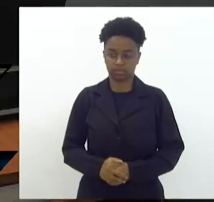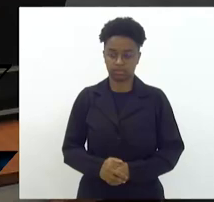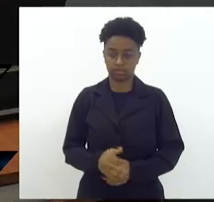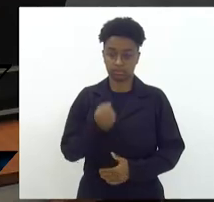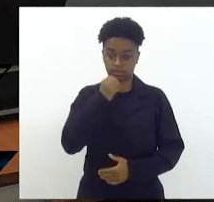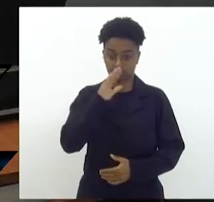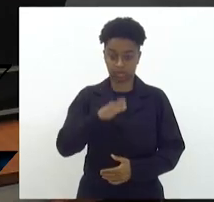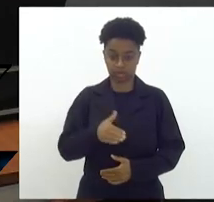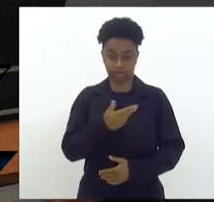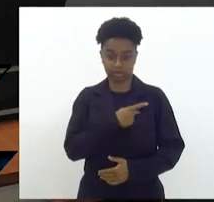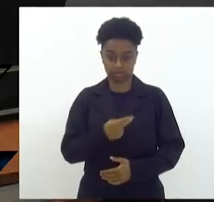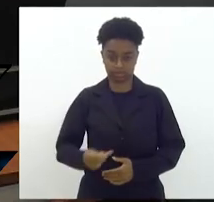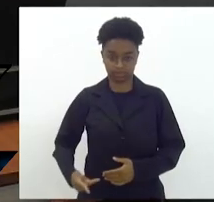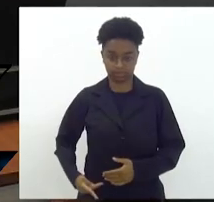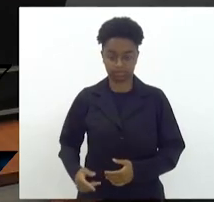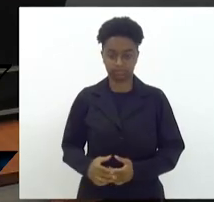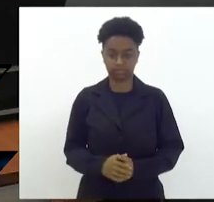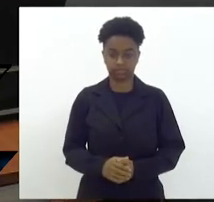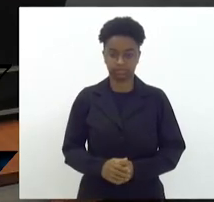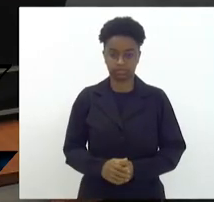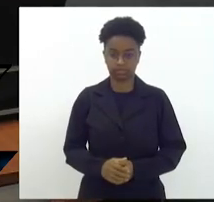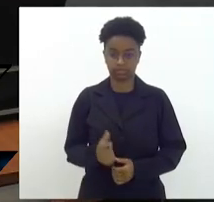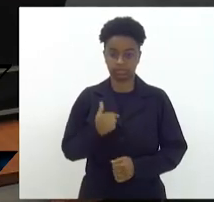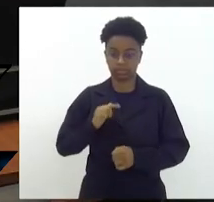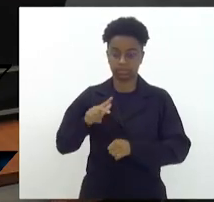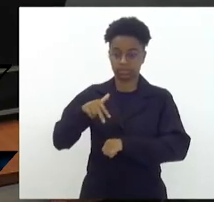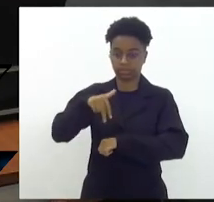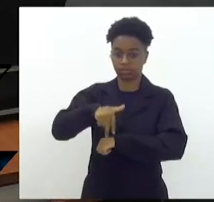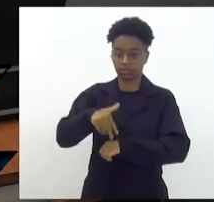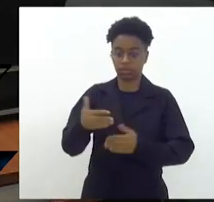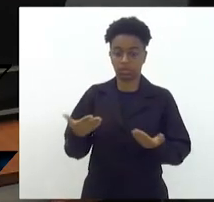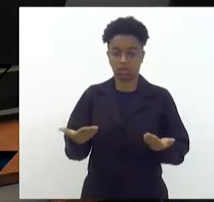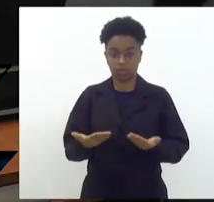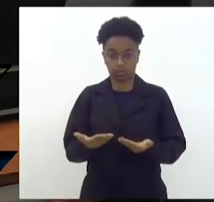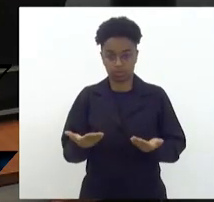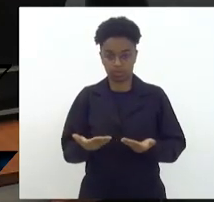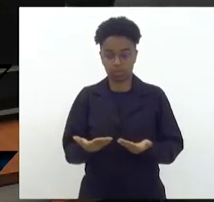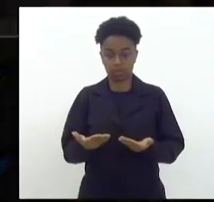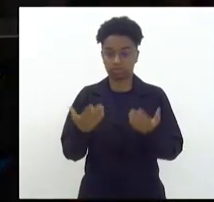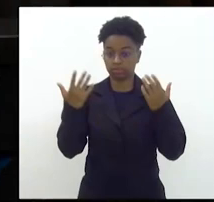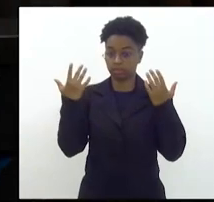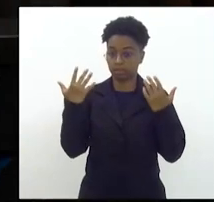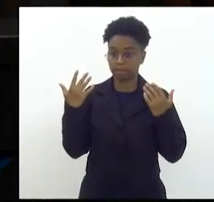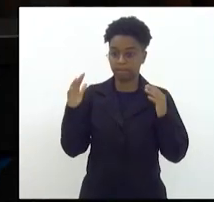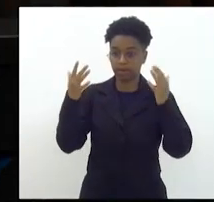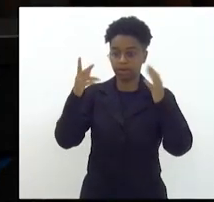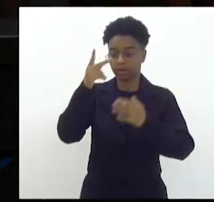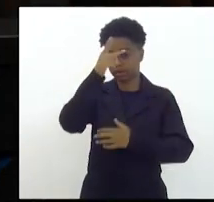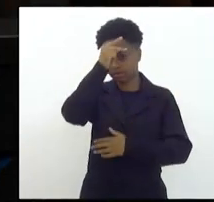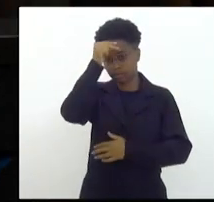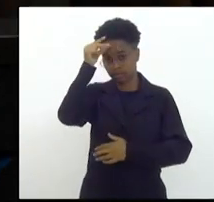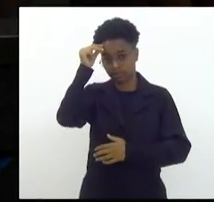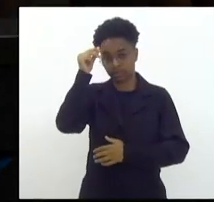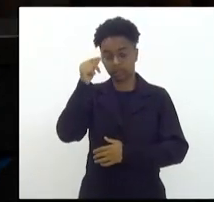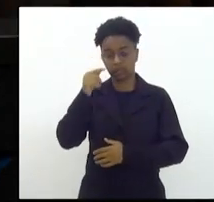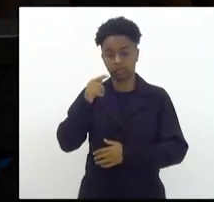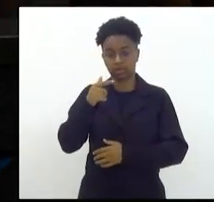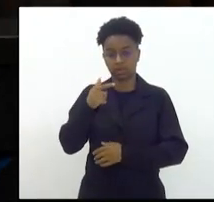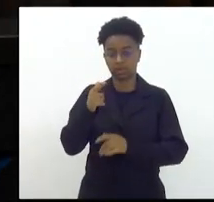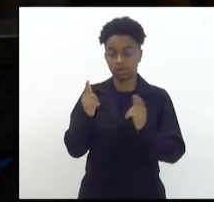Boa tarde presidente subo nessa Tribuna hoje para parabenizar a prefeitura de Guapimirim